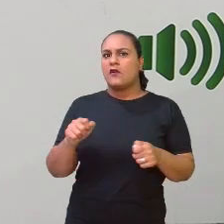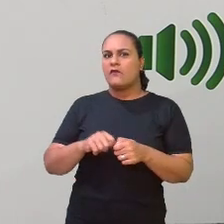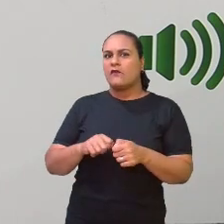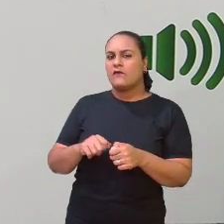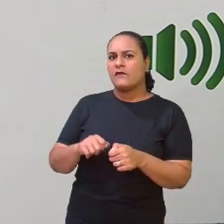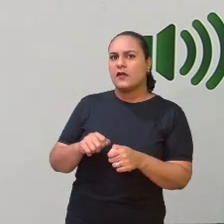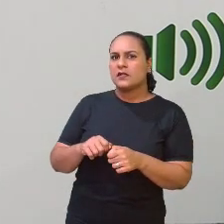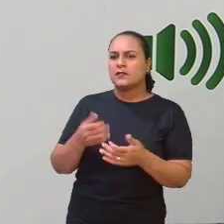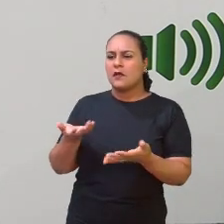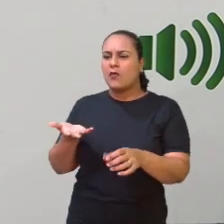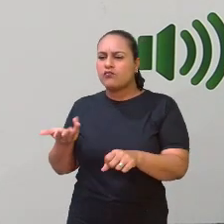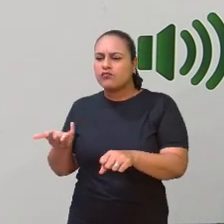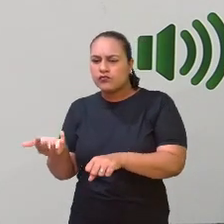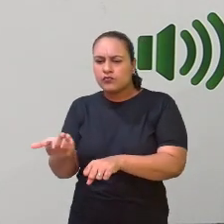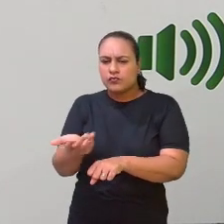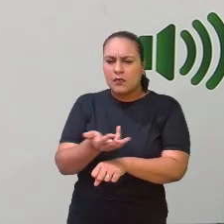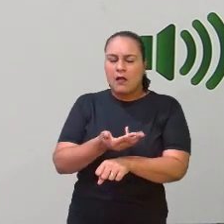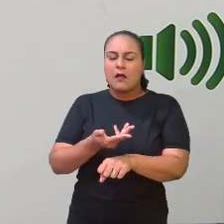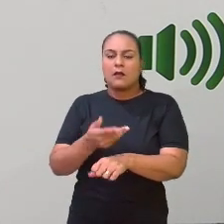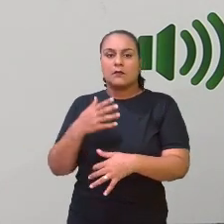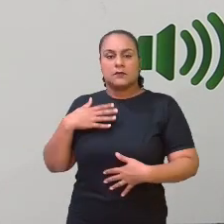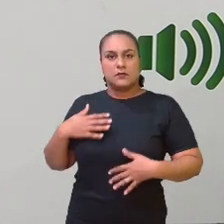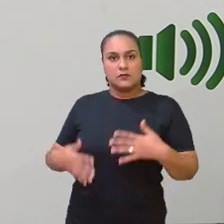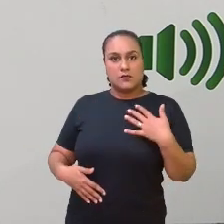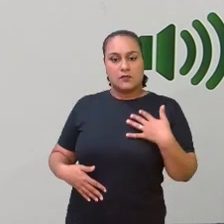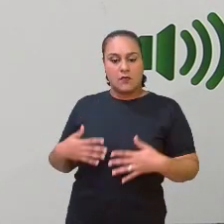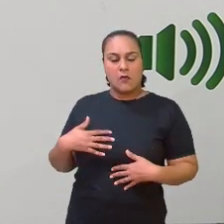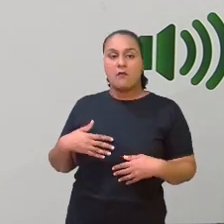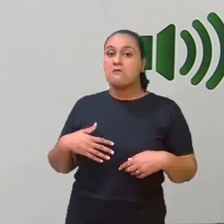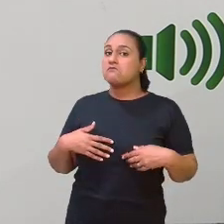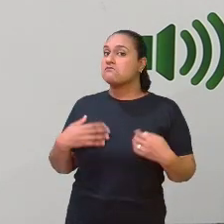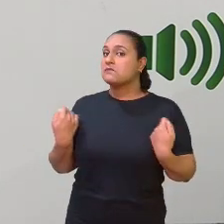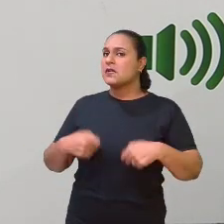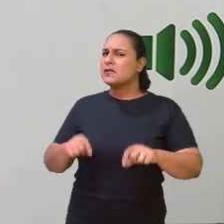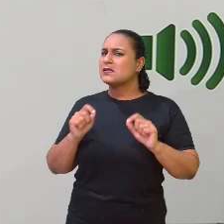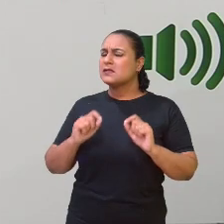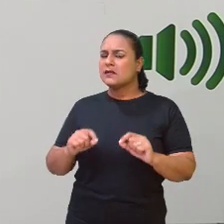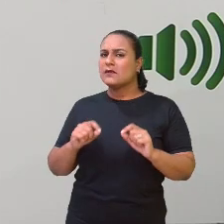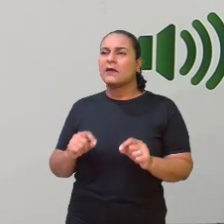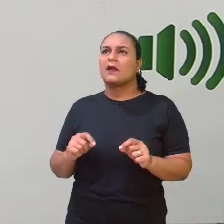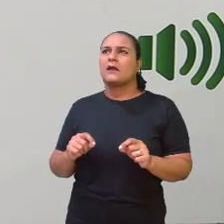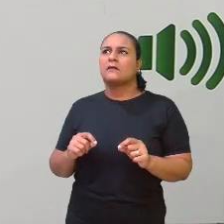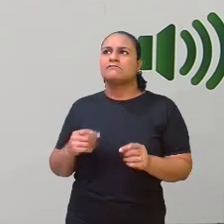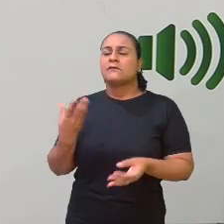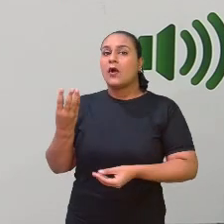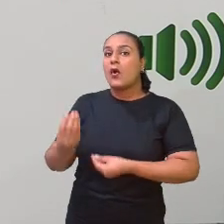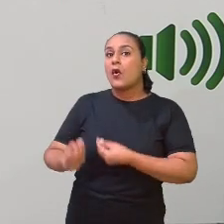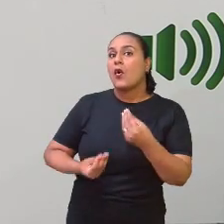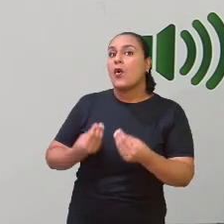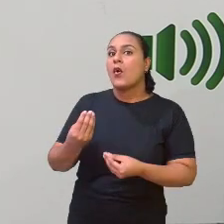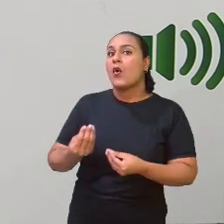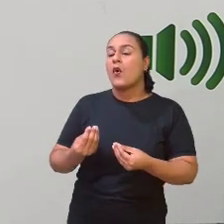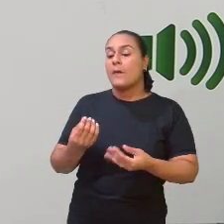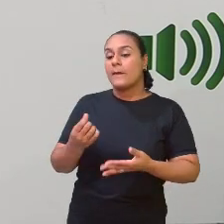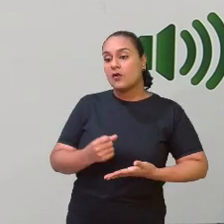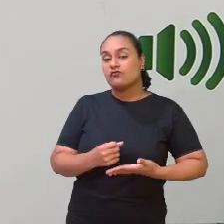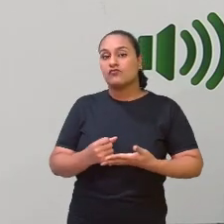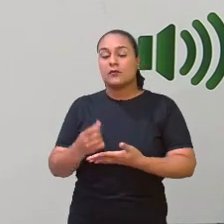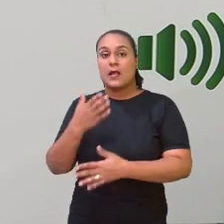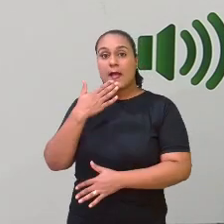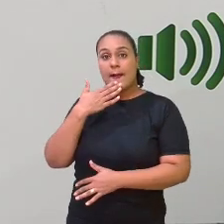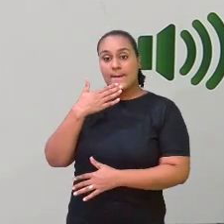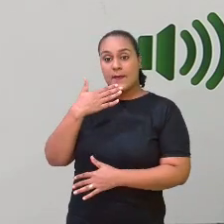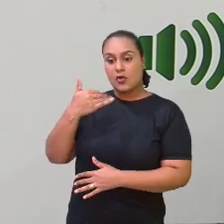mapeamento do seu corpo, das coisas que você precisa, para ver de que forma ele pode atuar melhor,